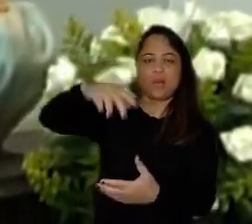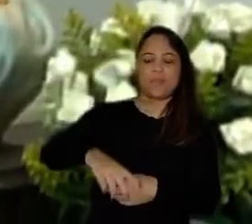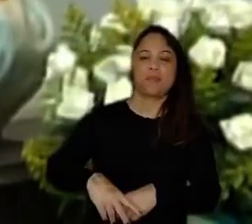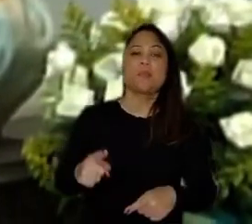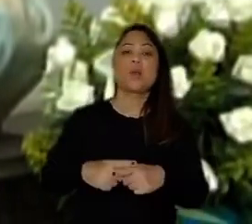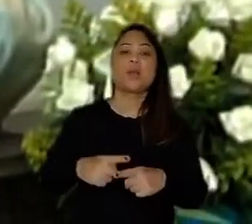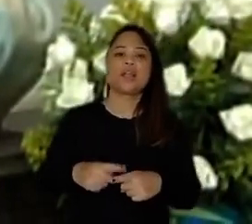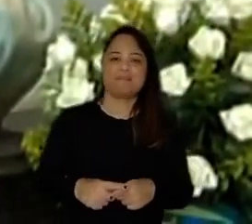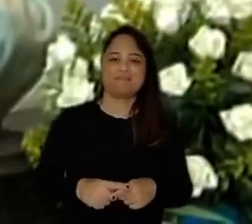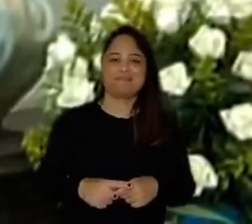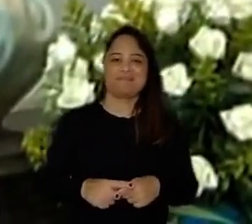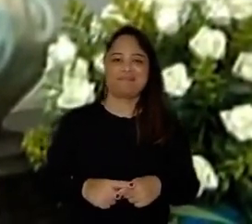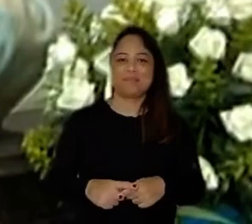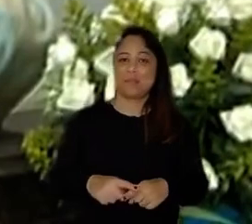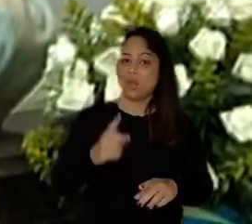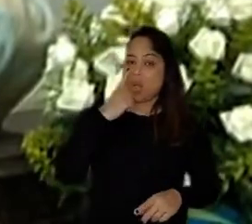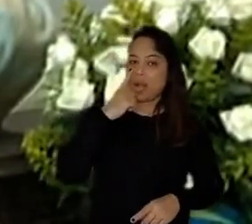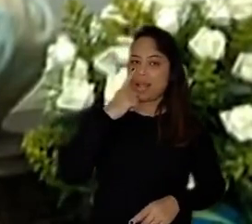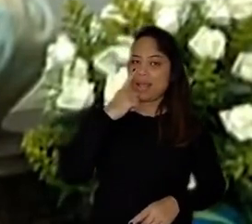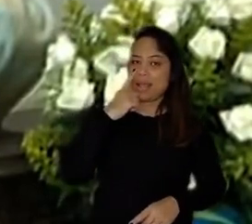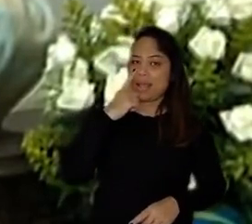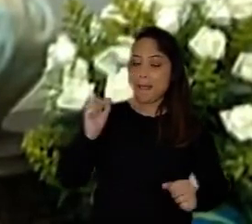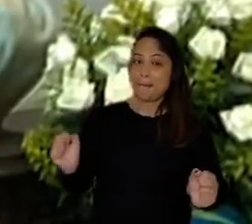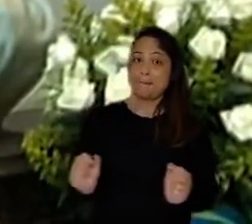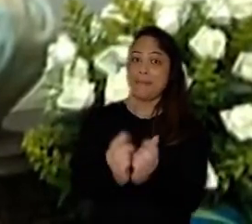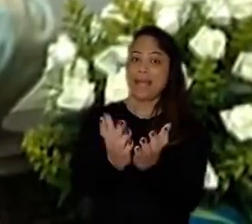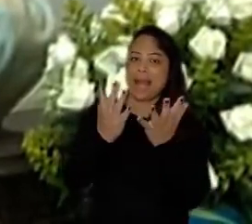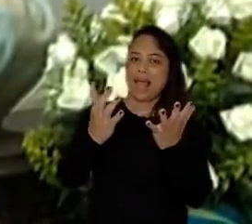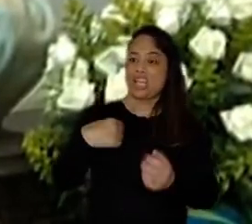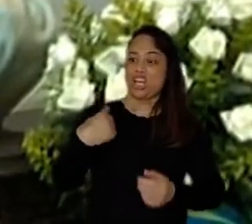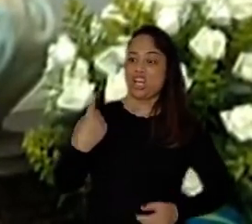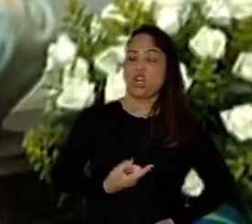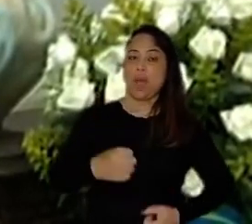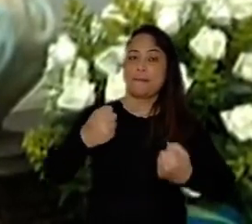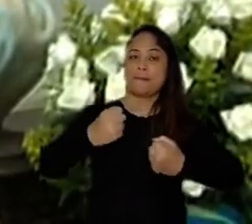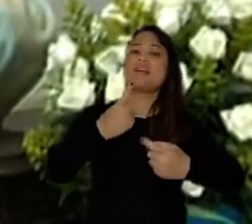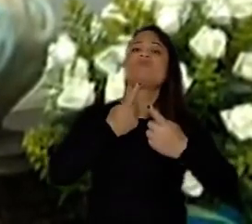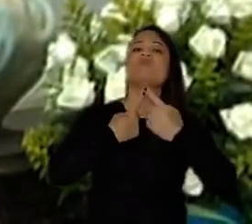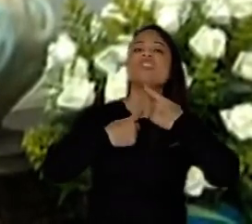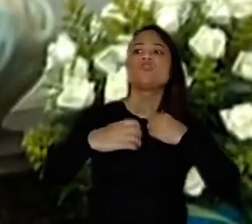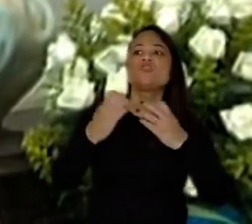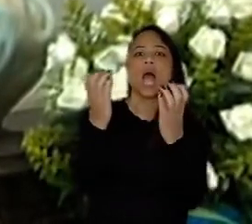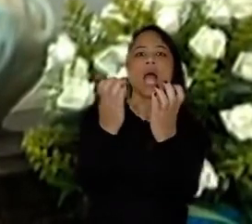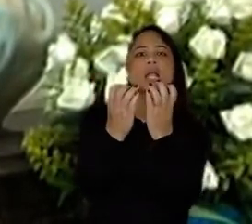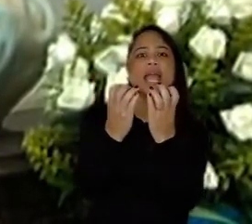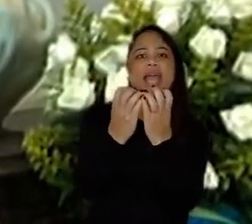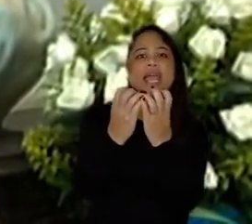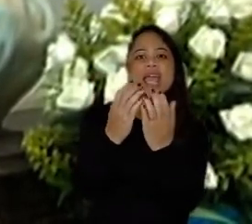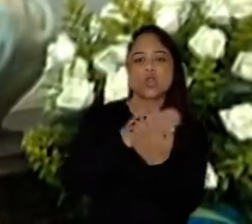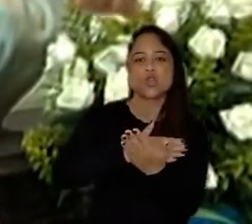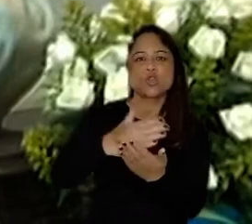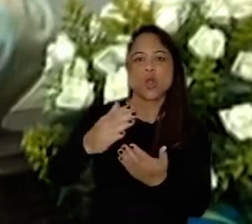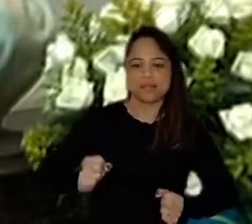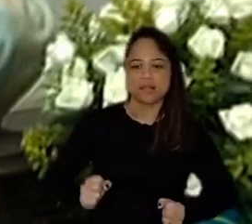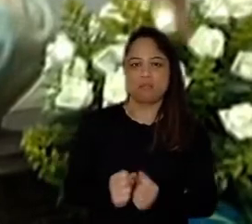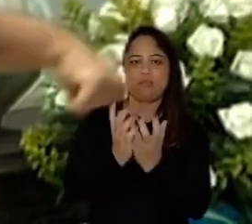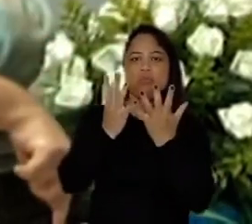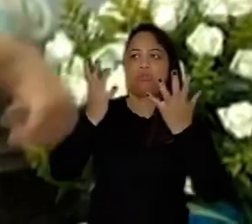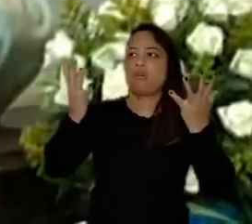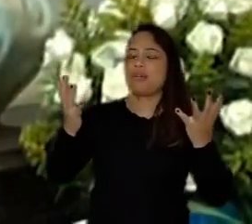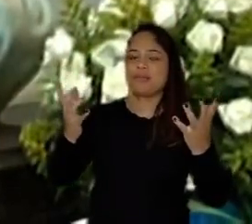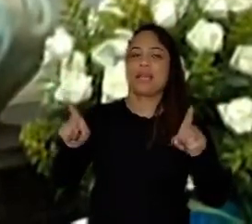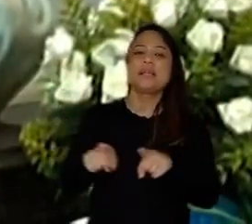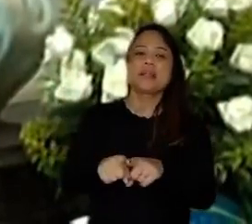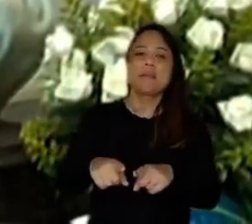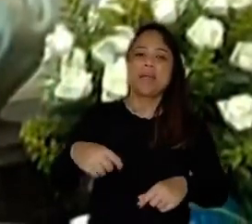o milagre não cai do céu. O milagre é uma inspiração divina que age diante da transpiração